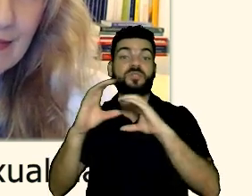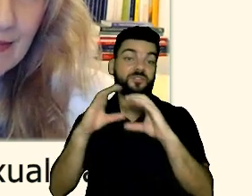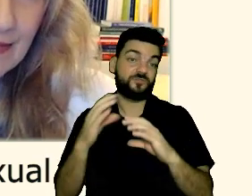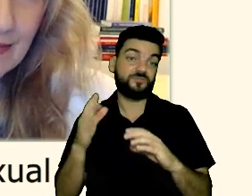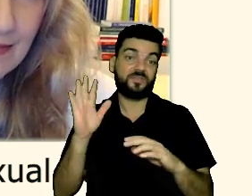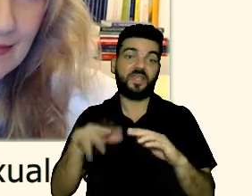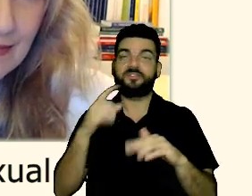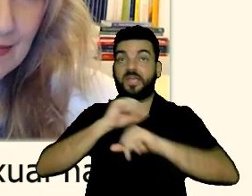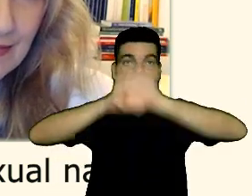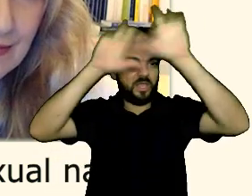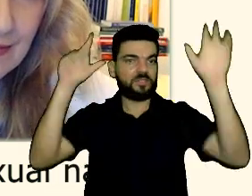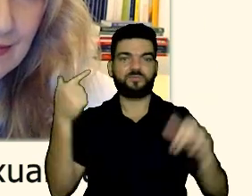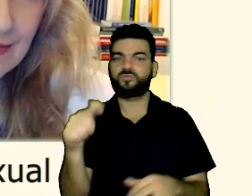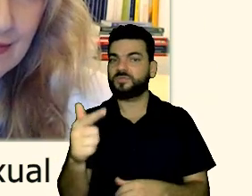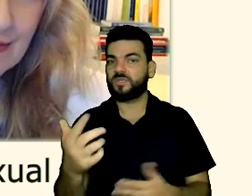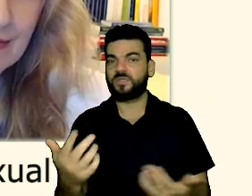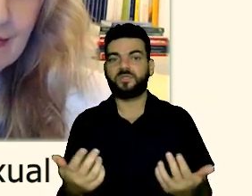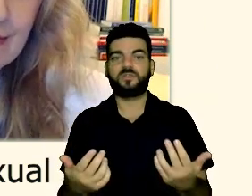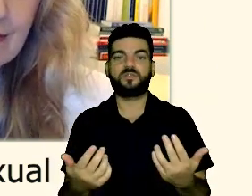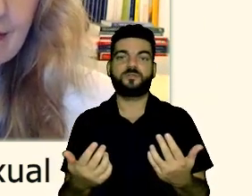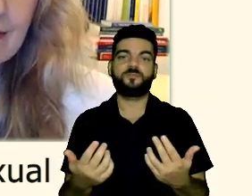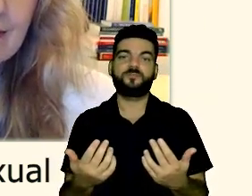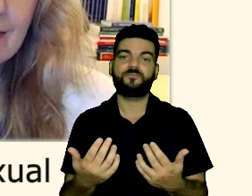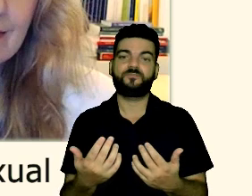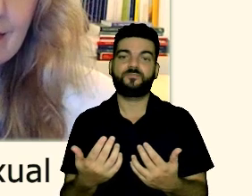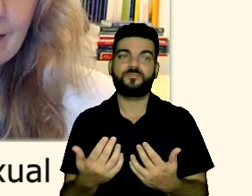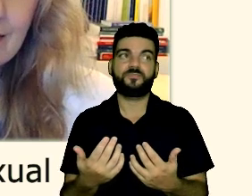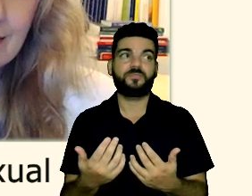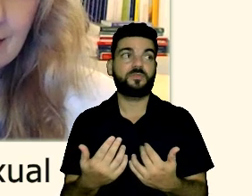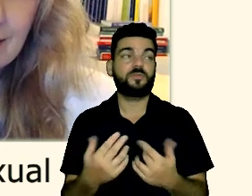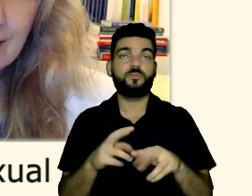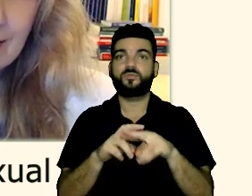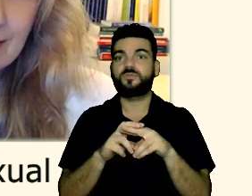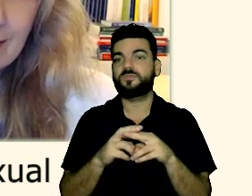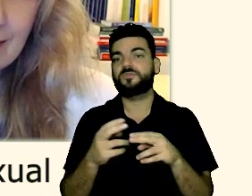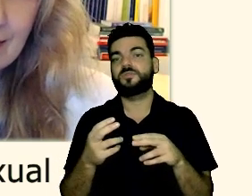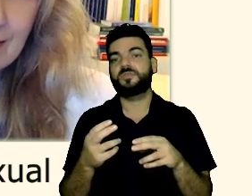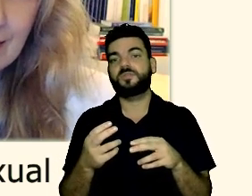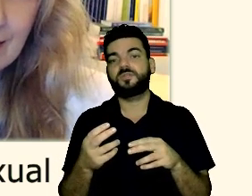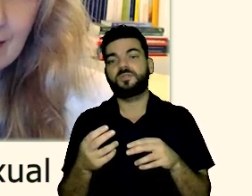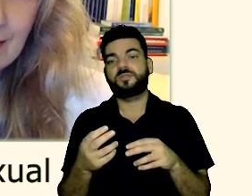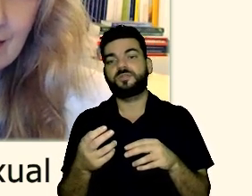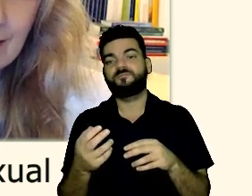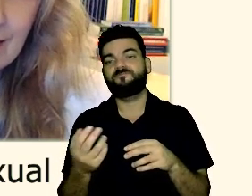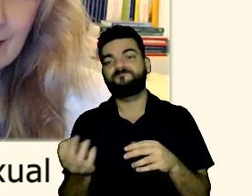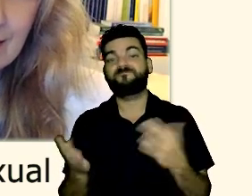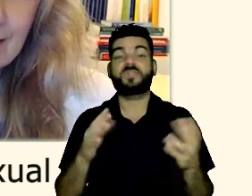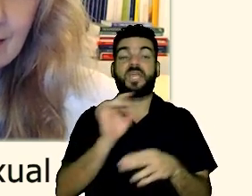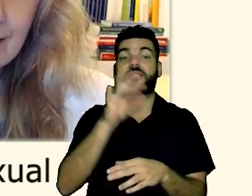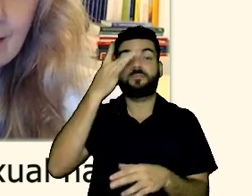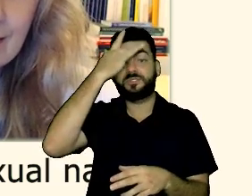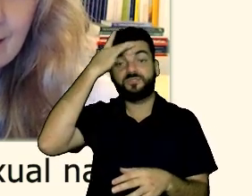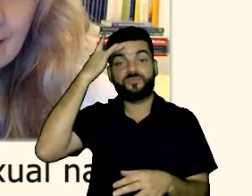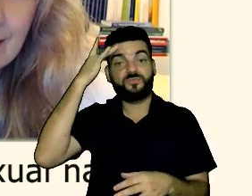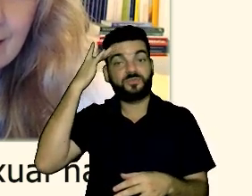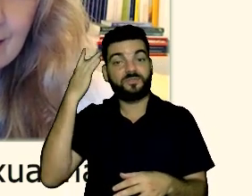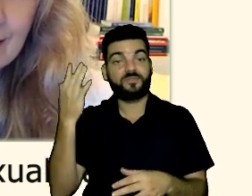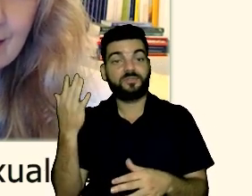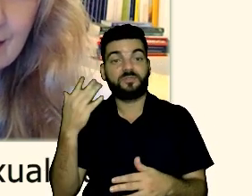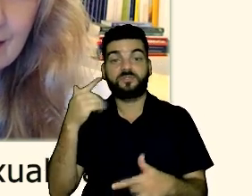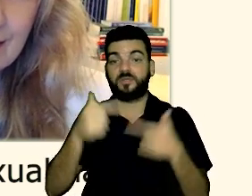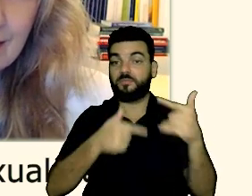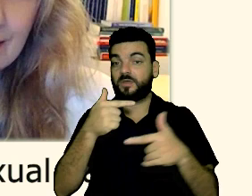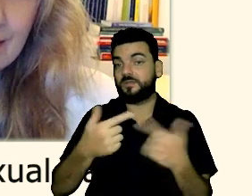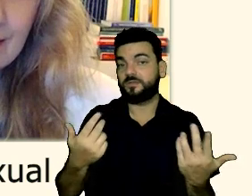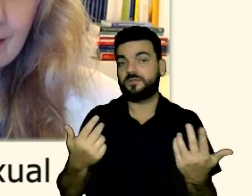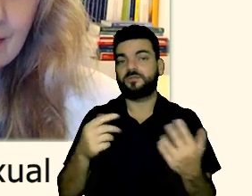ela transmite isso para sua equipe, para os seus subordinados, também utilizando uma comunicação que nem sempre ela é clara, nem sempre ela é